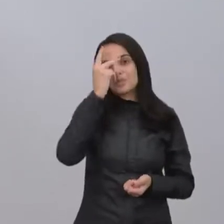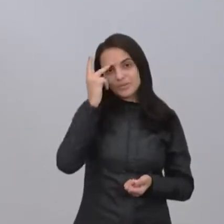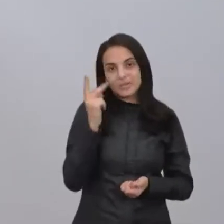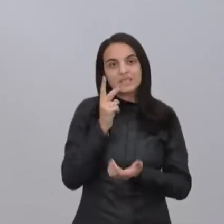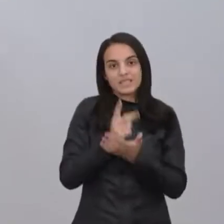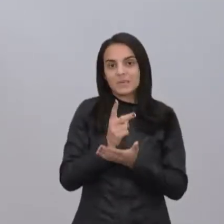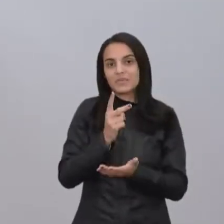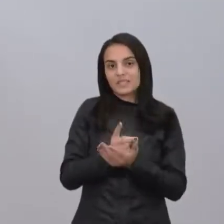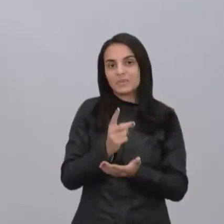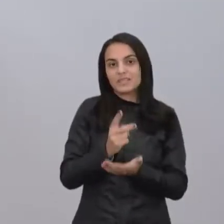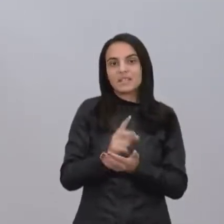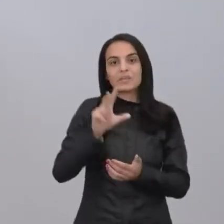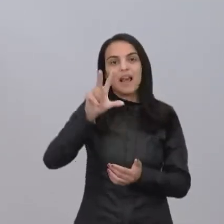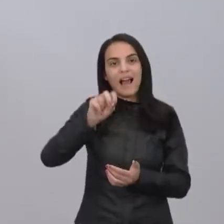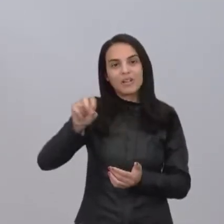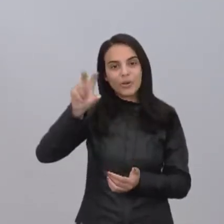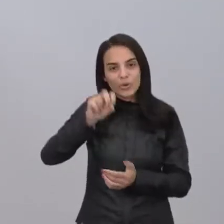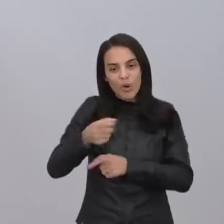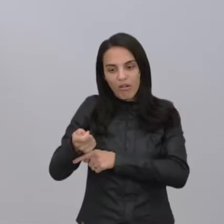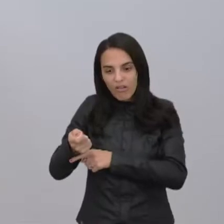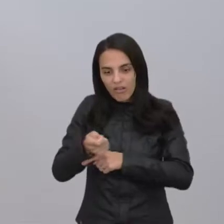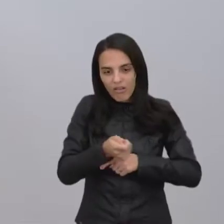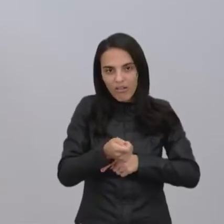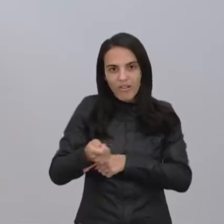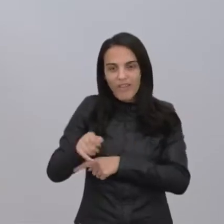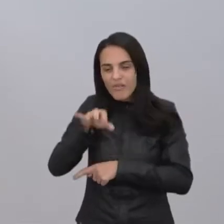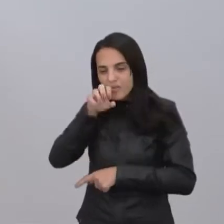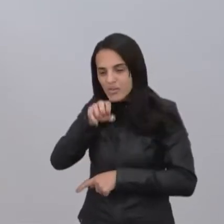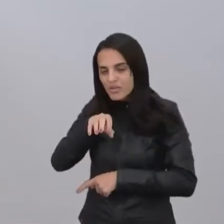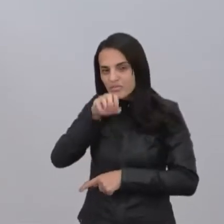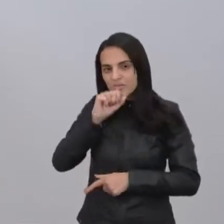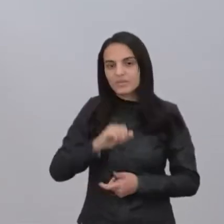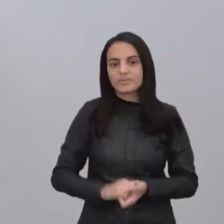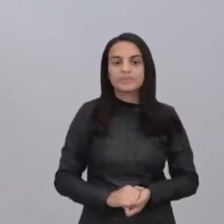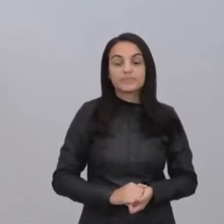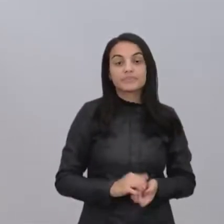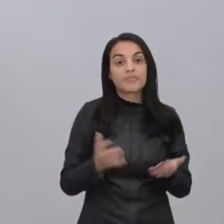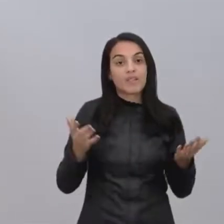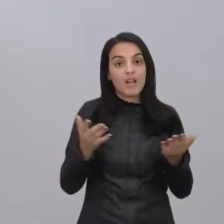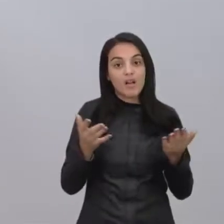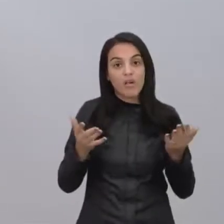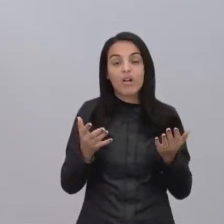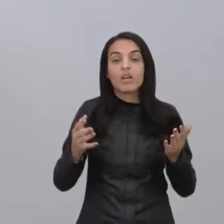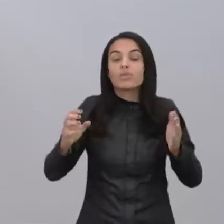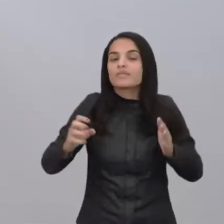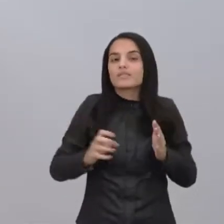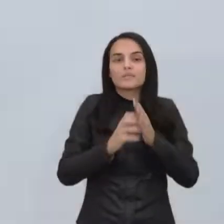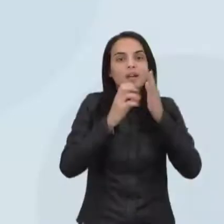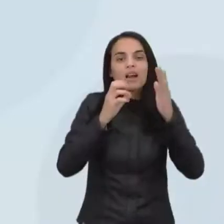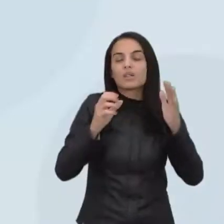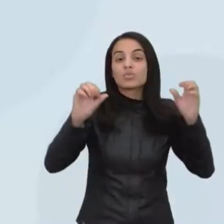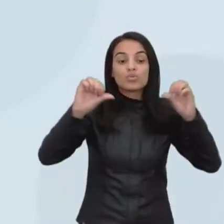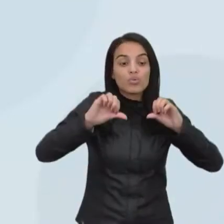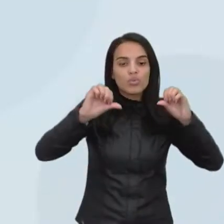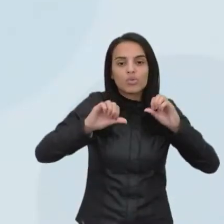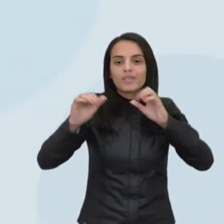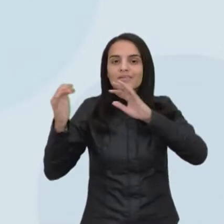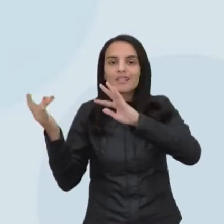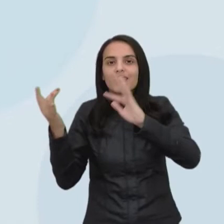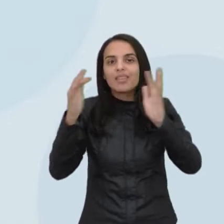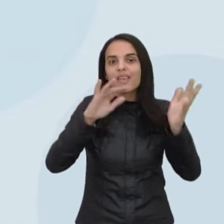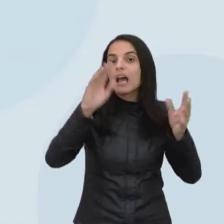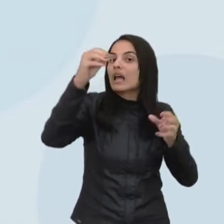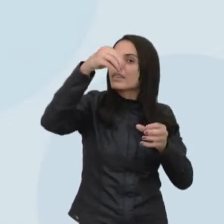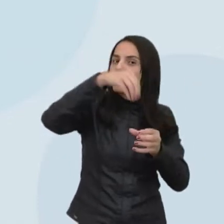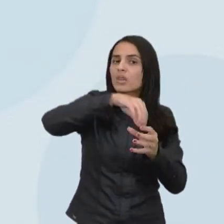na saúde humana. E aí, quais são os efeitos para o meio ambiente? Dentro do meio